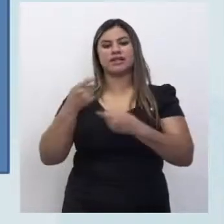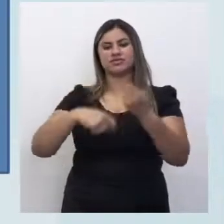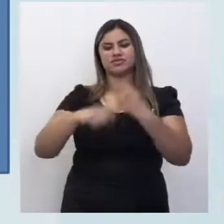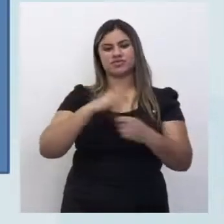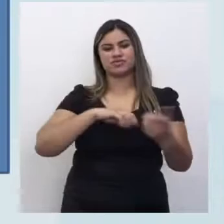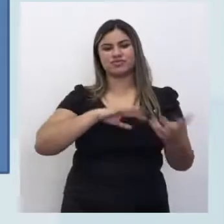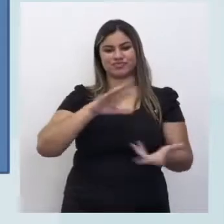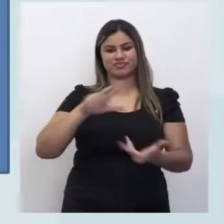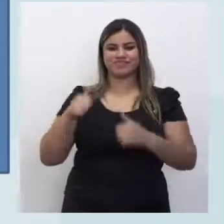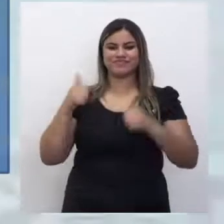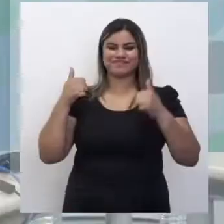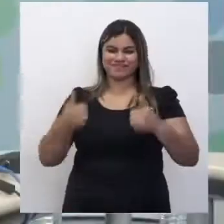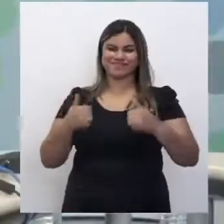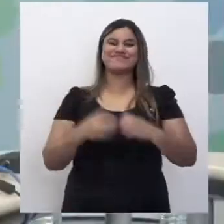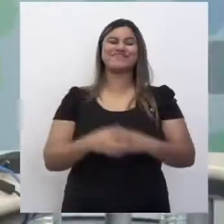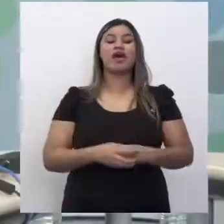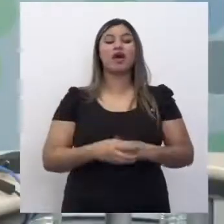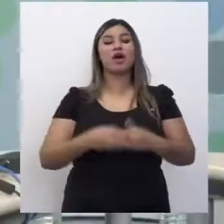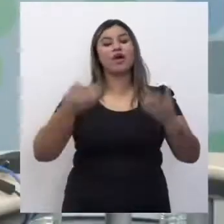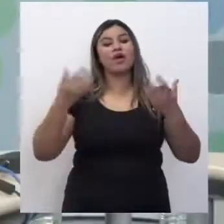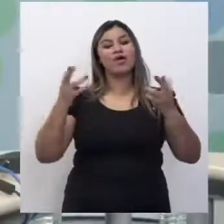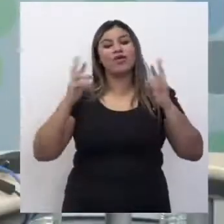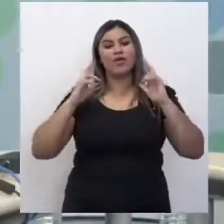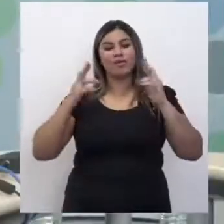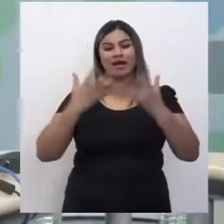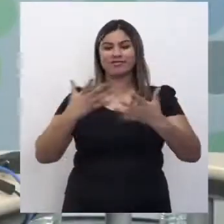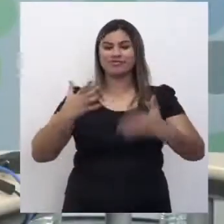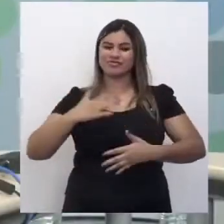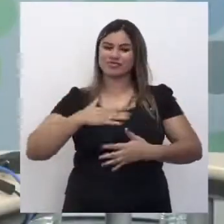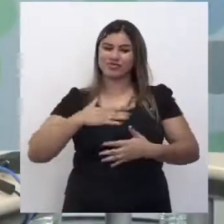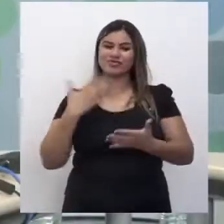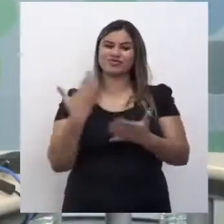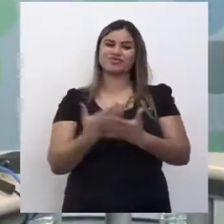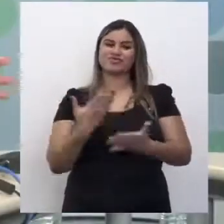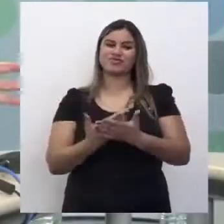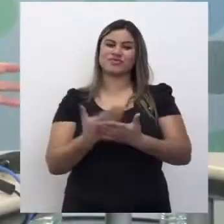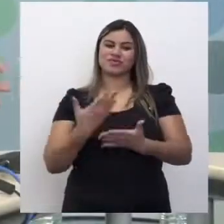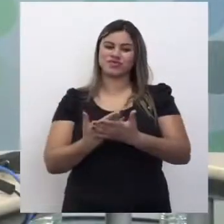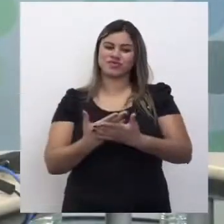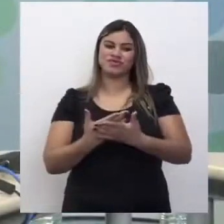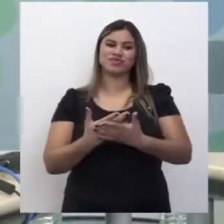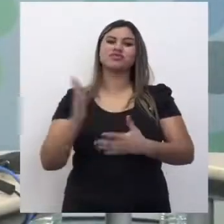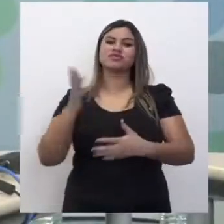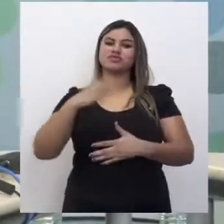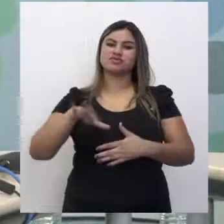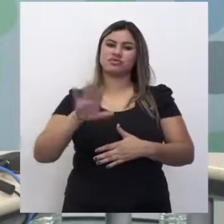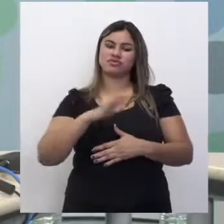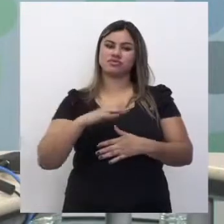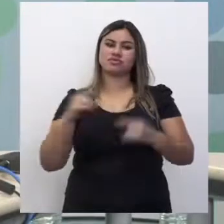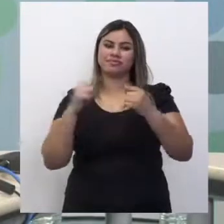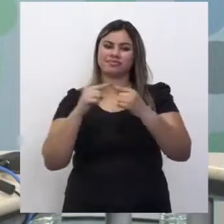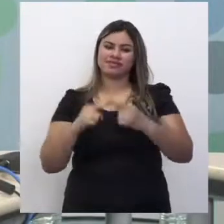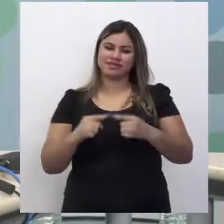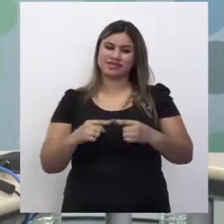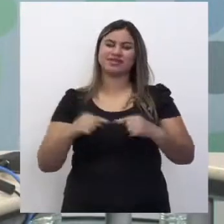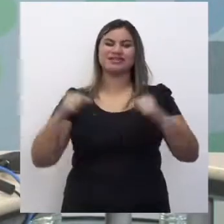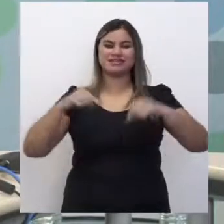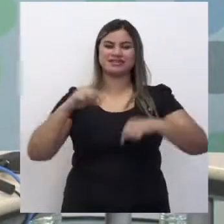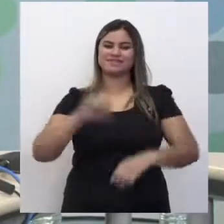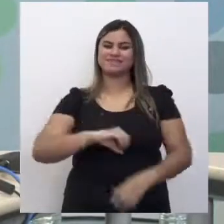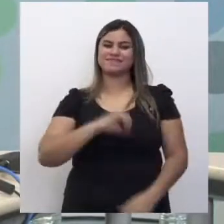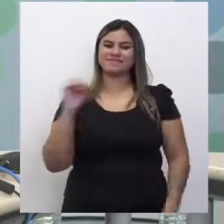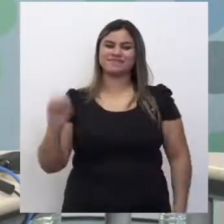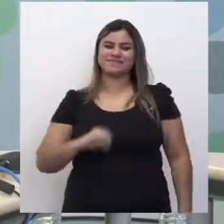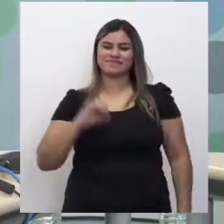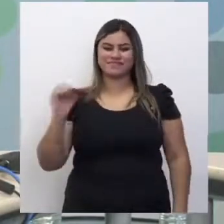mundiais aí. Pessoal, eu espero que vocês tenham gostado da aula de hoje, assim como todas as aulas que a gente fez com tanto carinho aqui no nosso Centro de